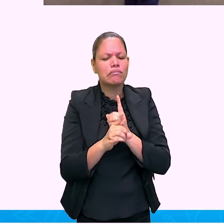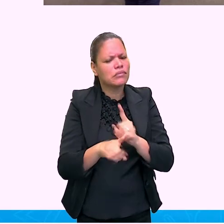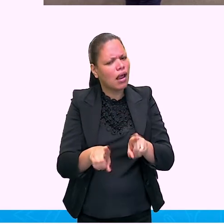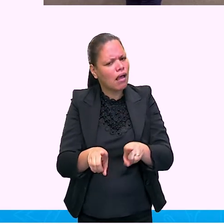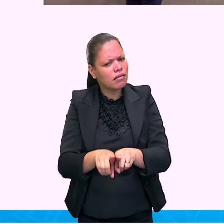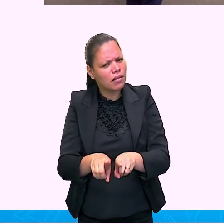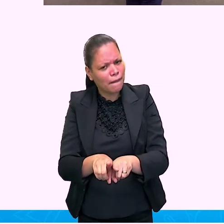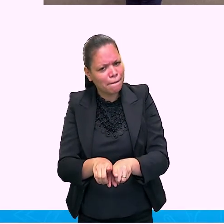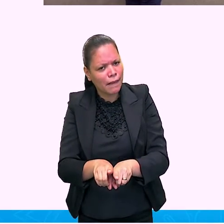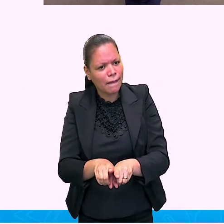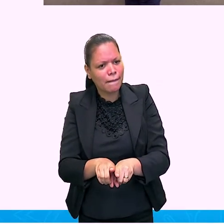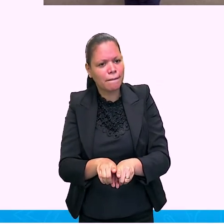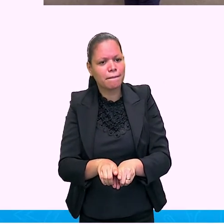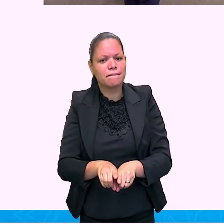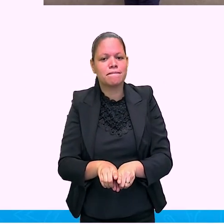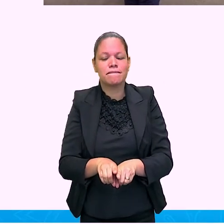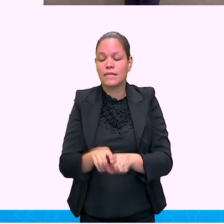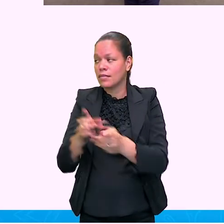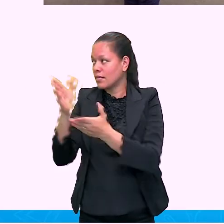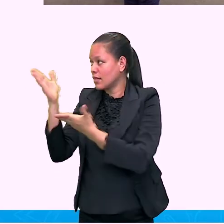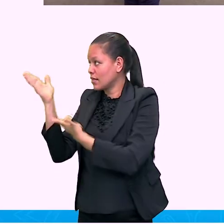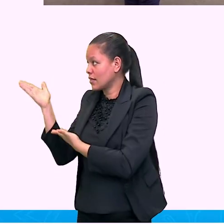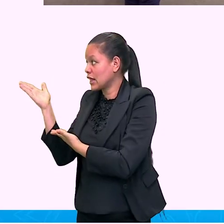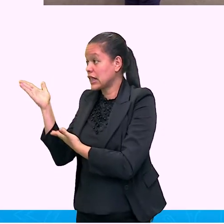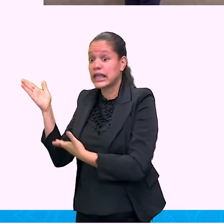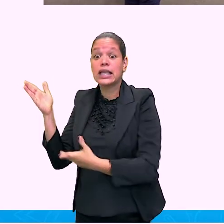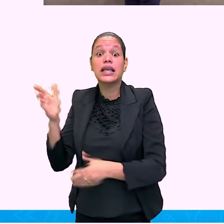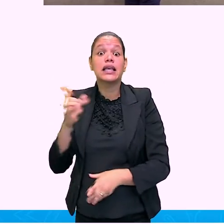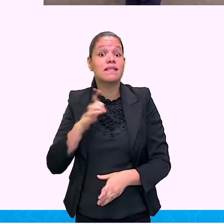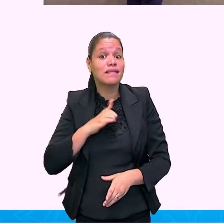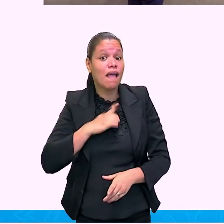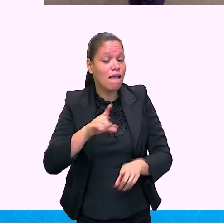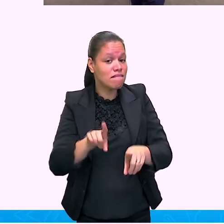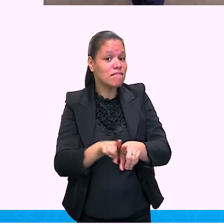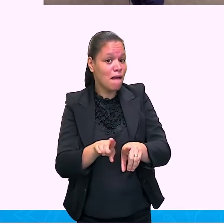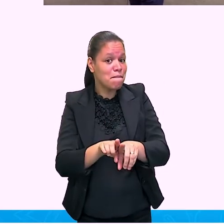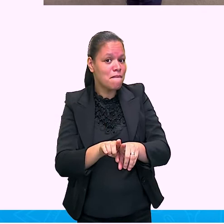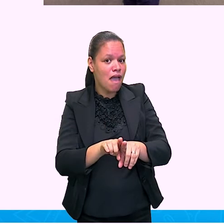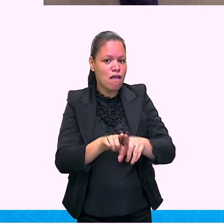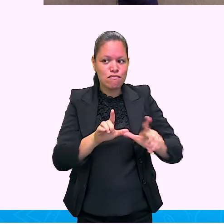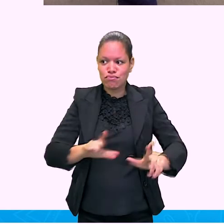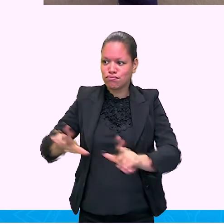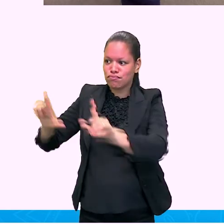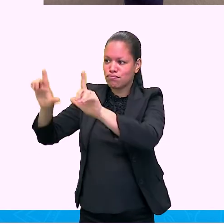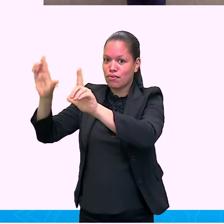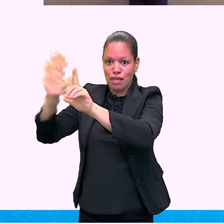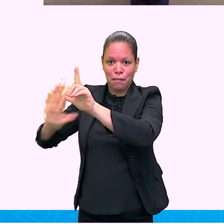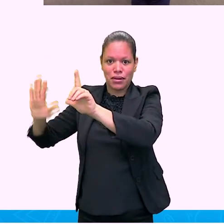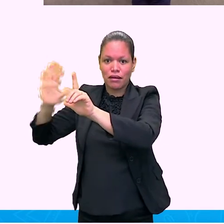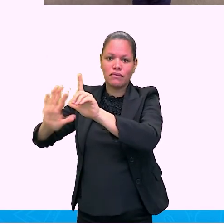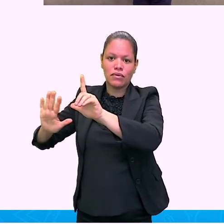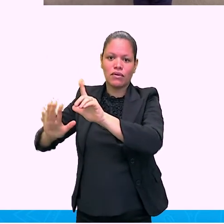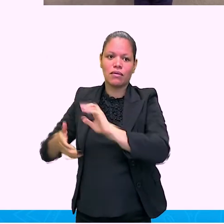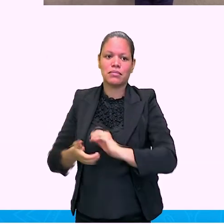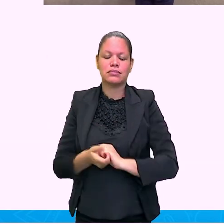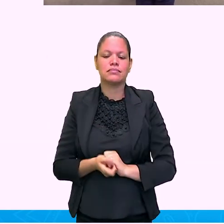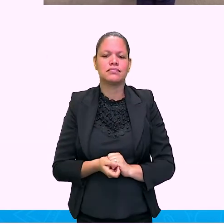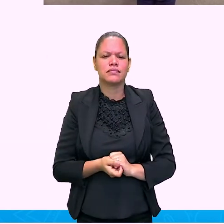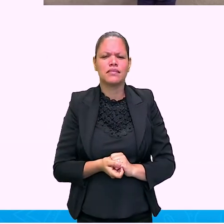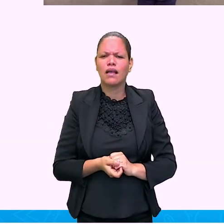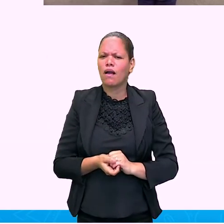que está também na sua plataforma, nas suas atividades. Então, nós vamos analisar aqui a rua